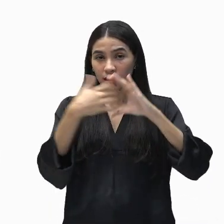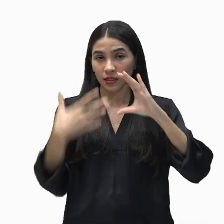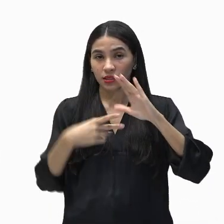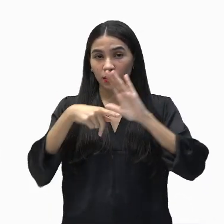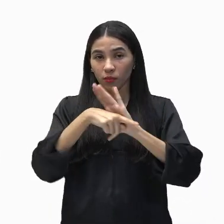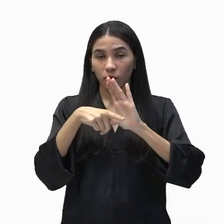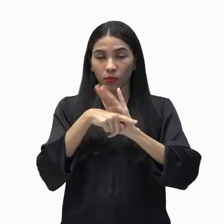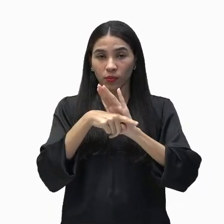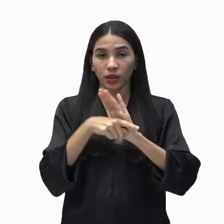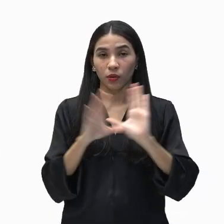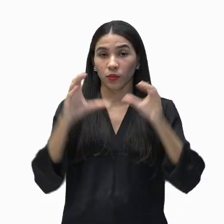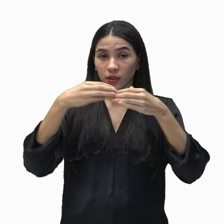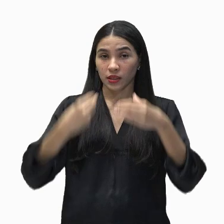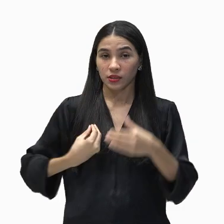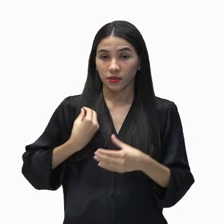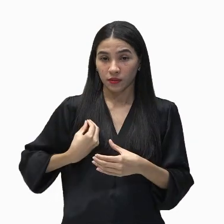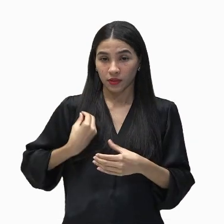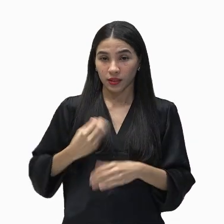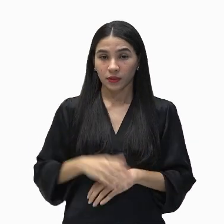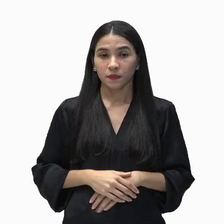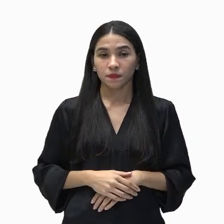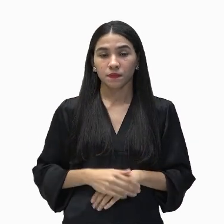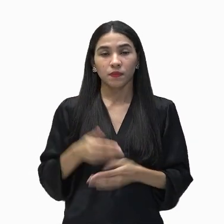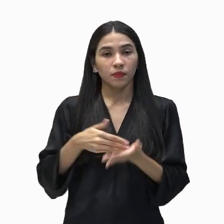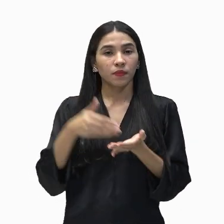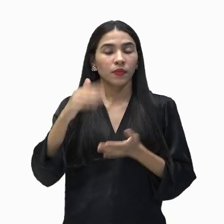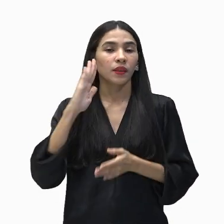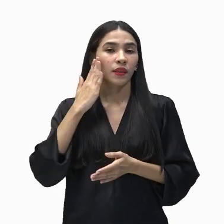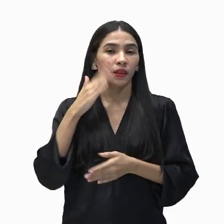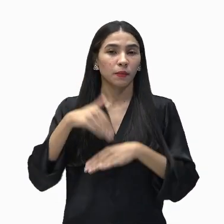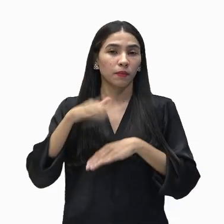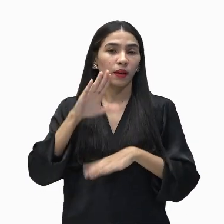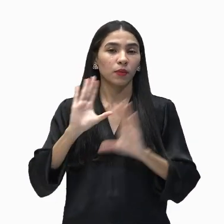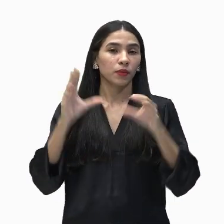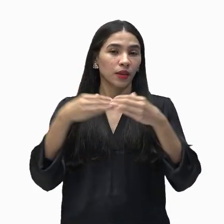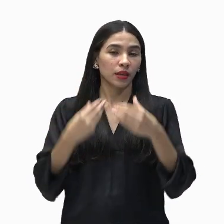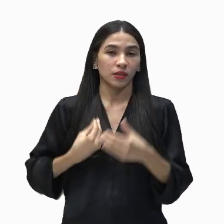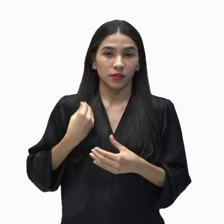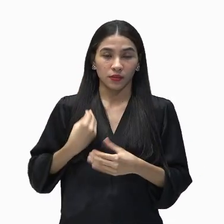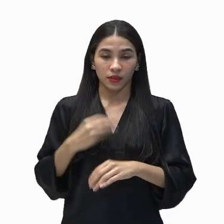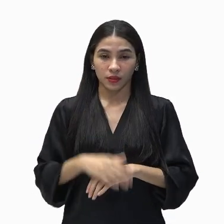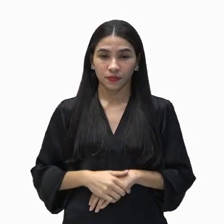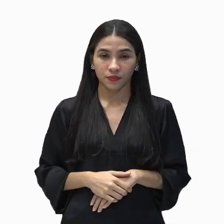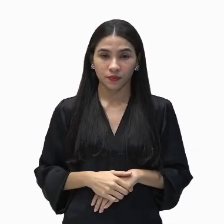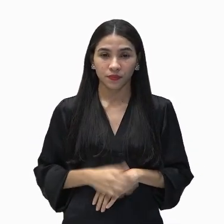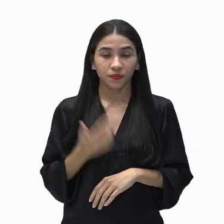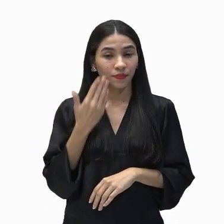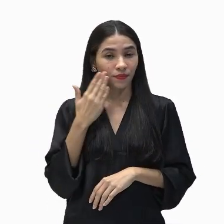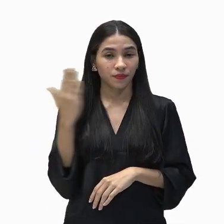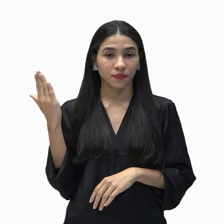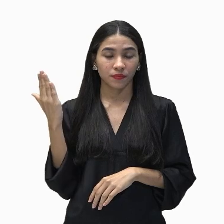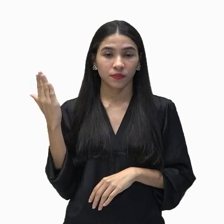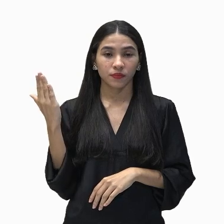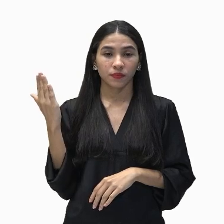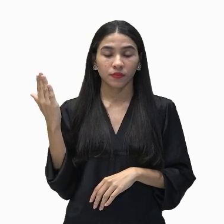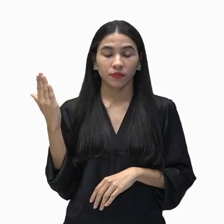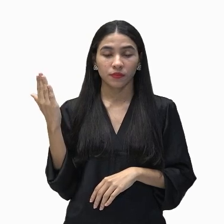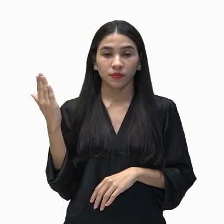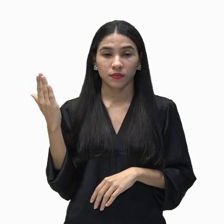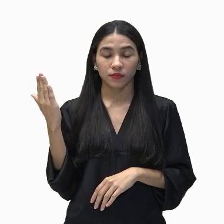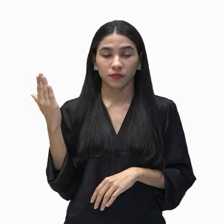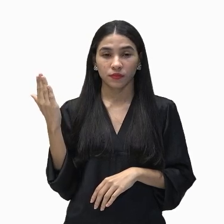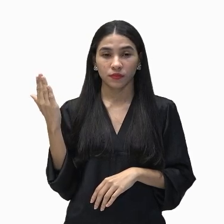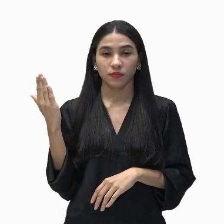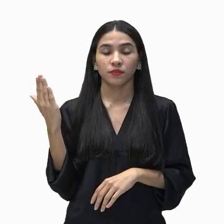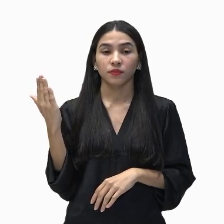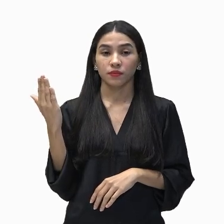desses indivíduos. Vamos entender mais o que é um ser vivo, aprendendo mais sobre a próxima característica, capacidade